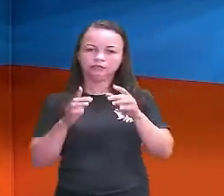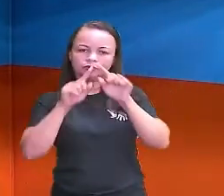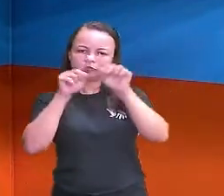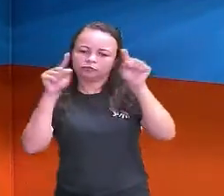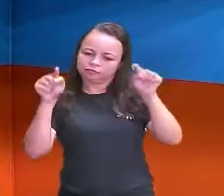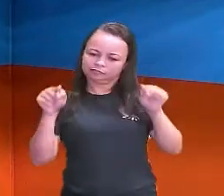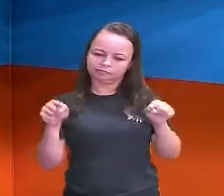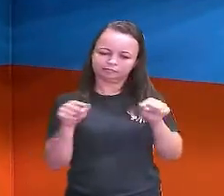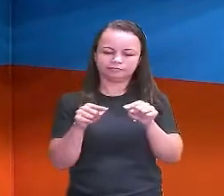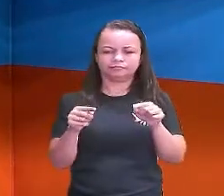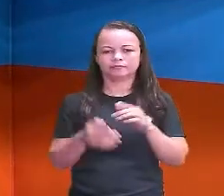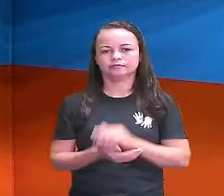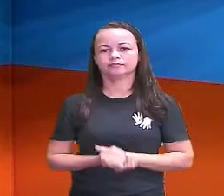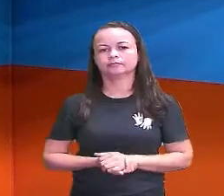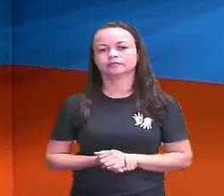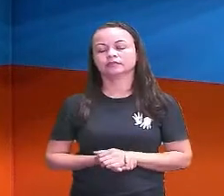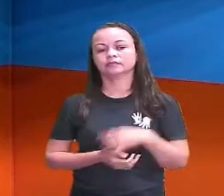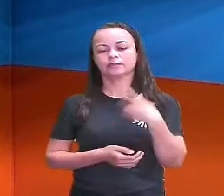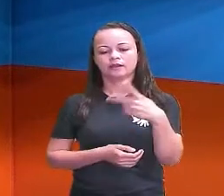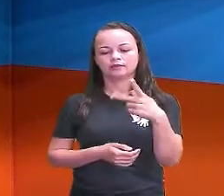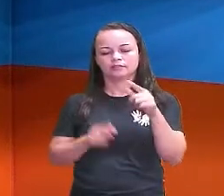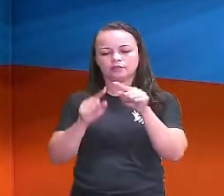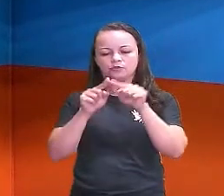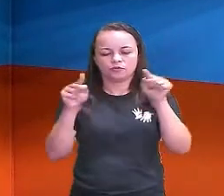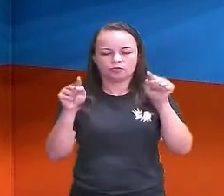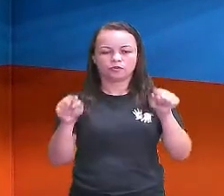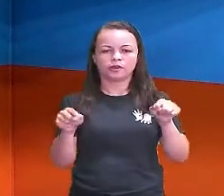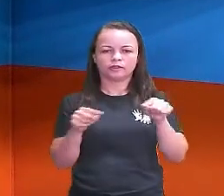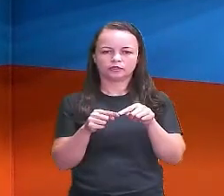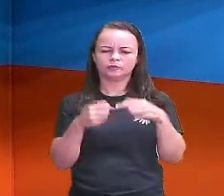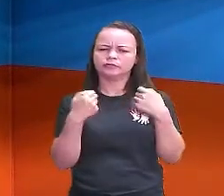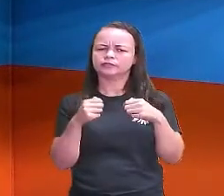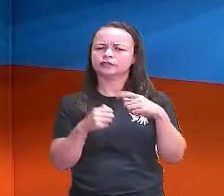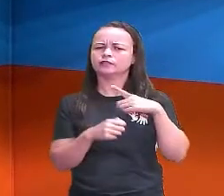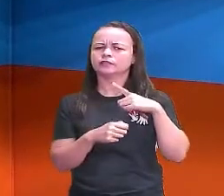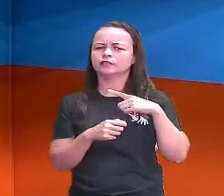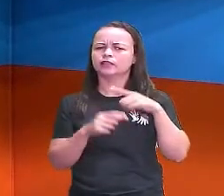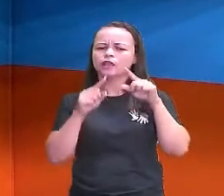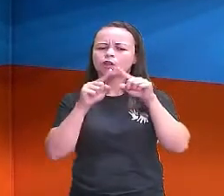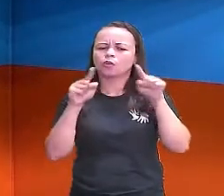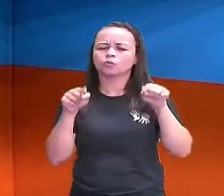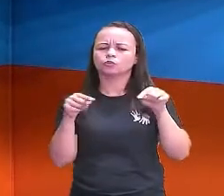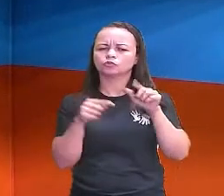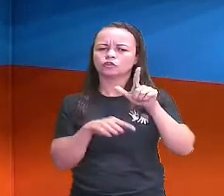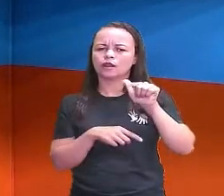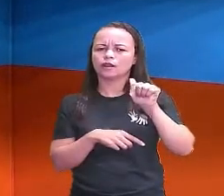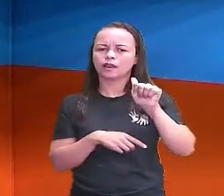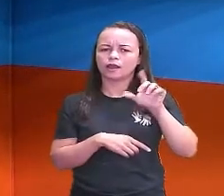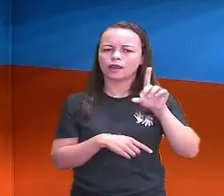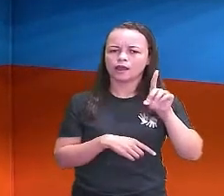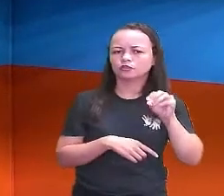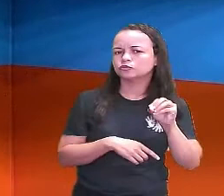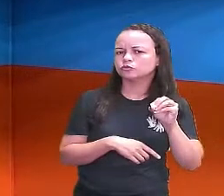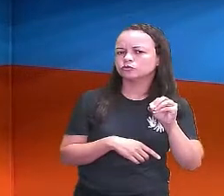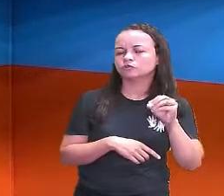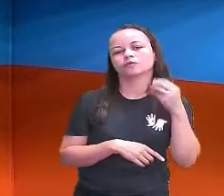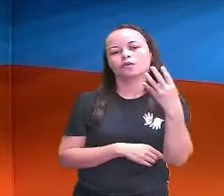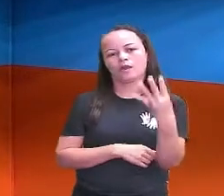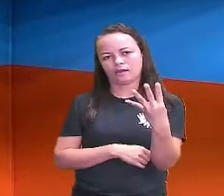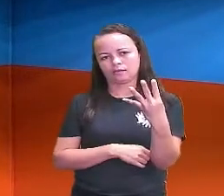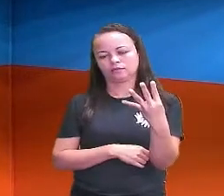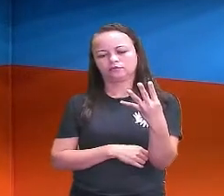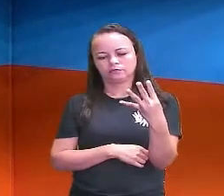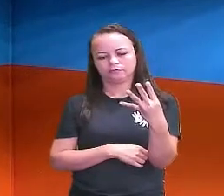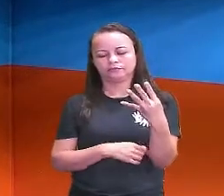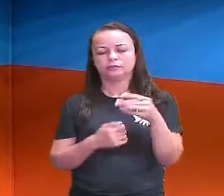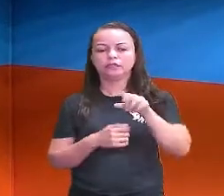quadrado. Então, para ser um quadrado, ele precisa ter quantos lados? Precisa ter 4 lados. E